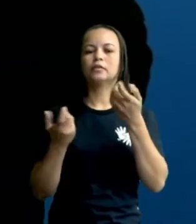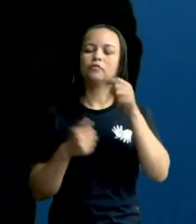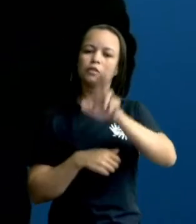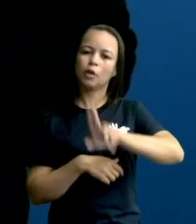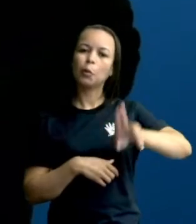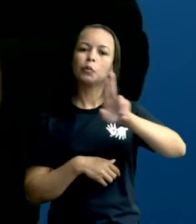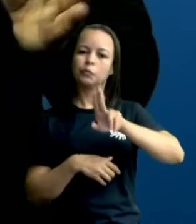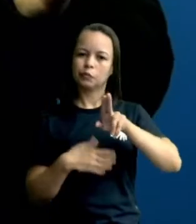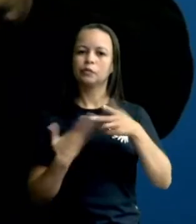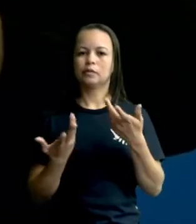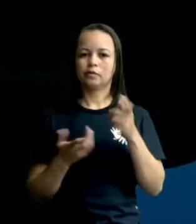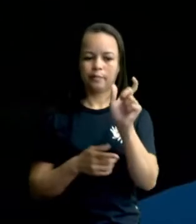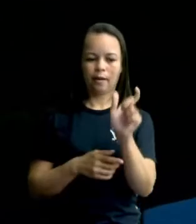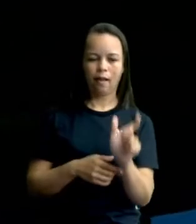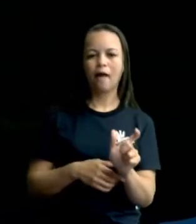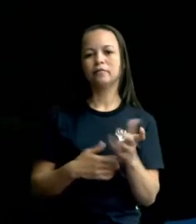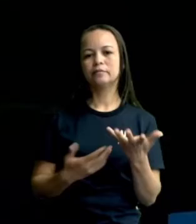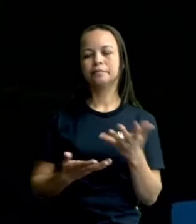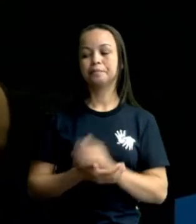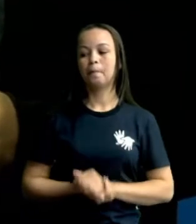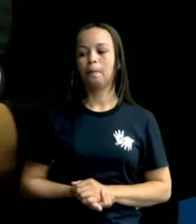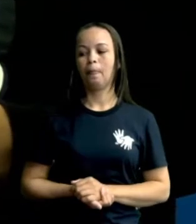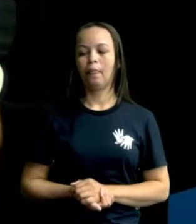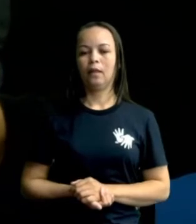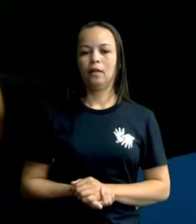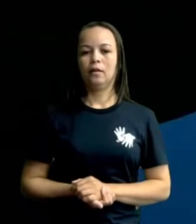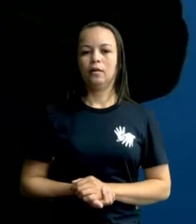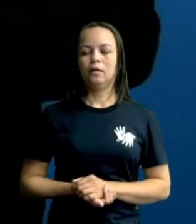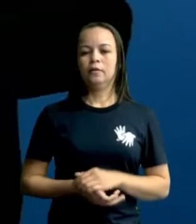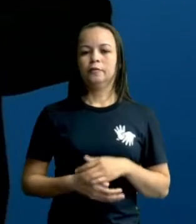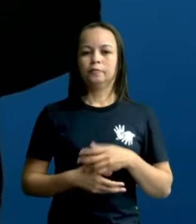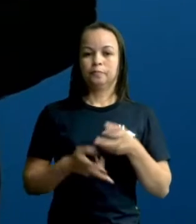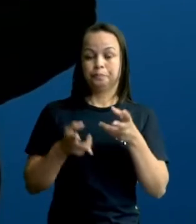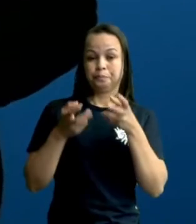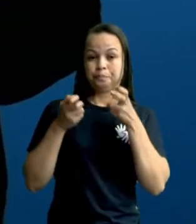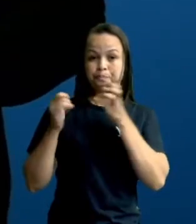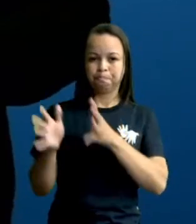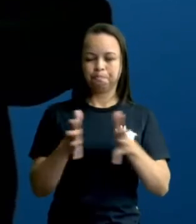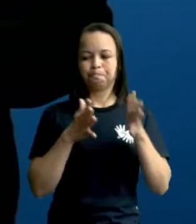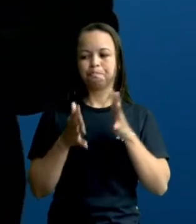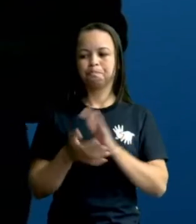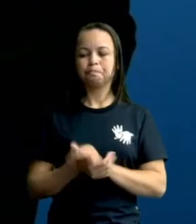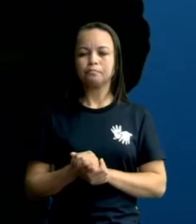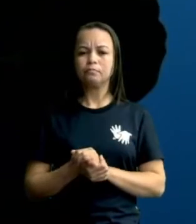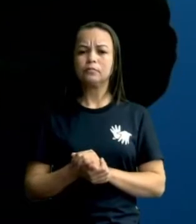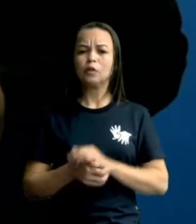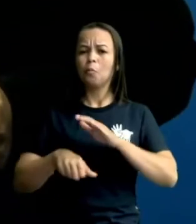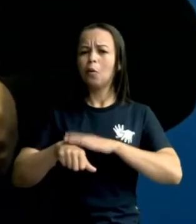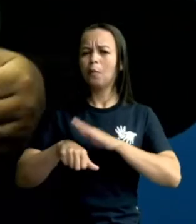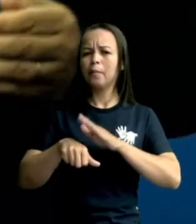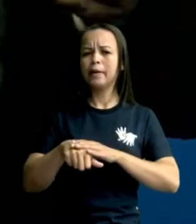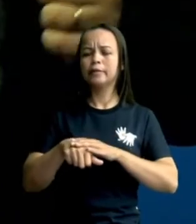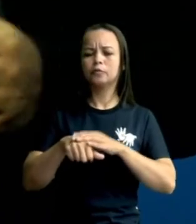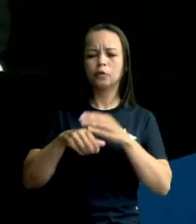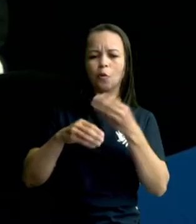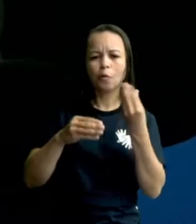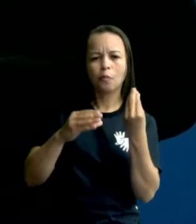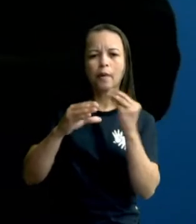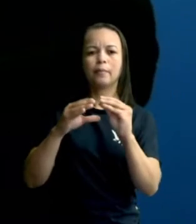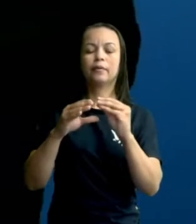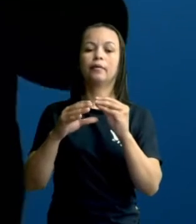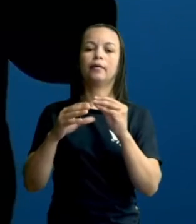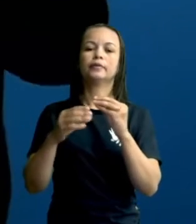tá bom? Prosseguindo, vamos ver que momentos e onde é aplicada essa